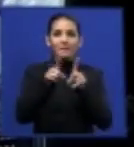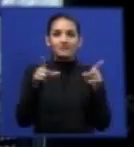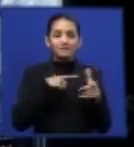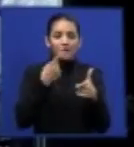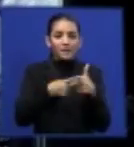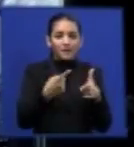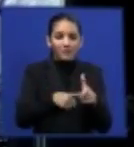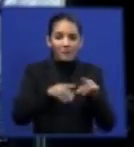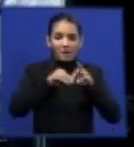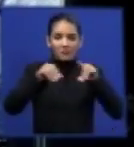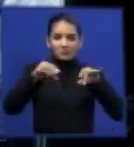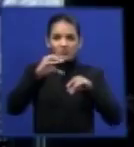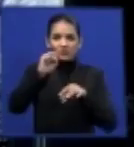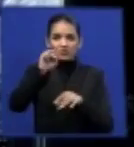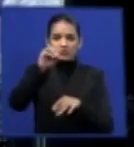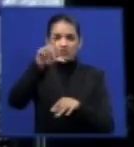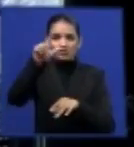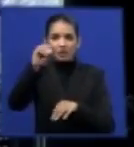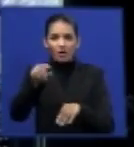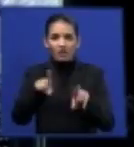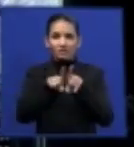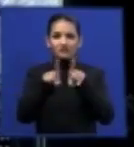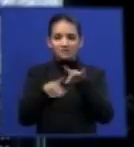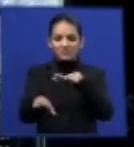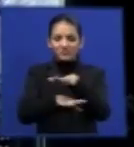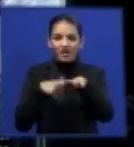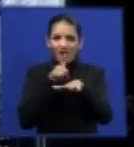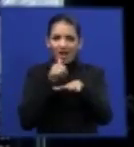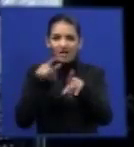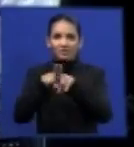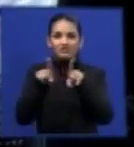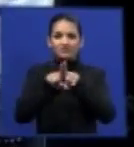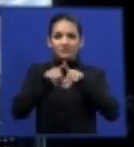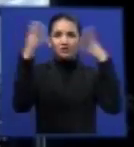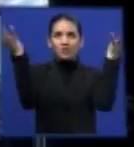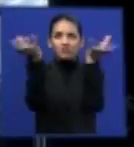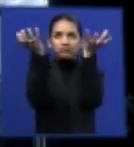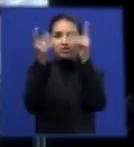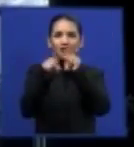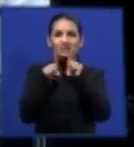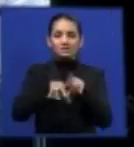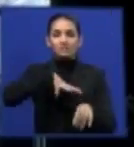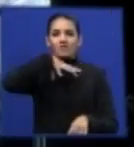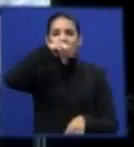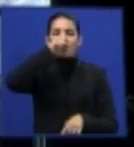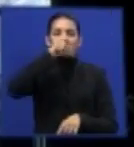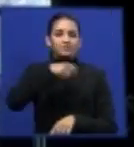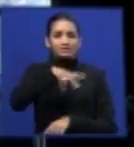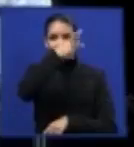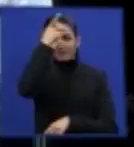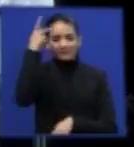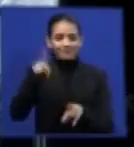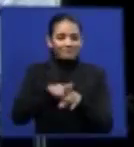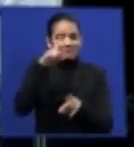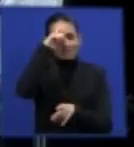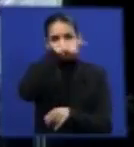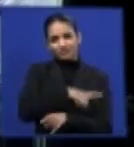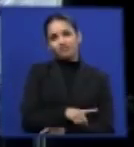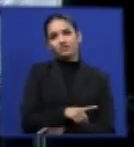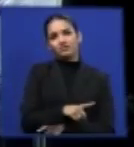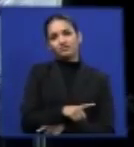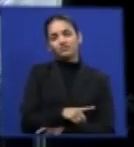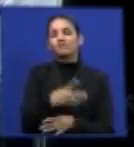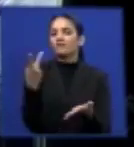lençol freático a atmosfera e o pulmão das pessoas parece que não é uma boa